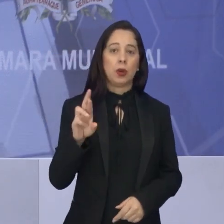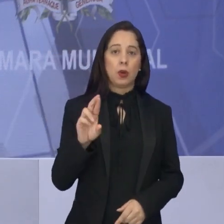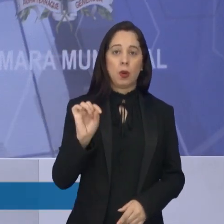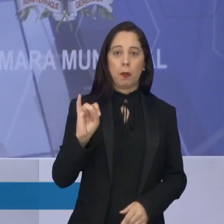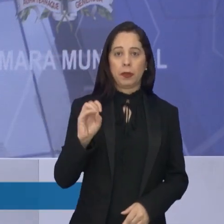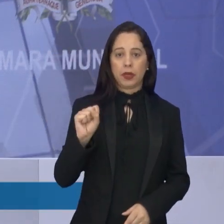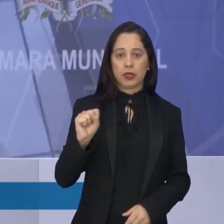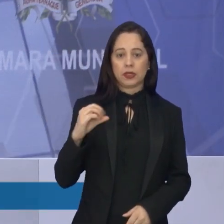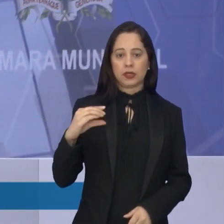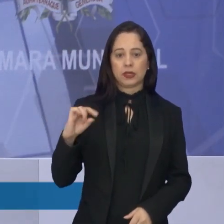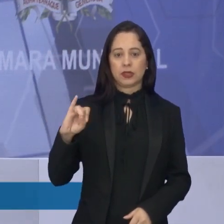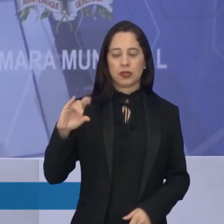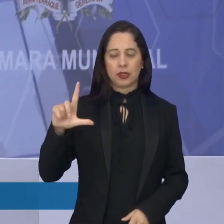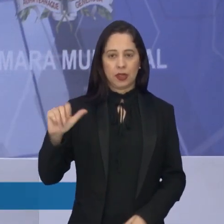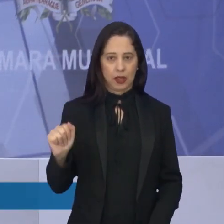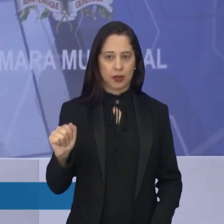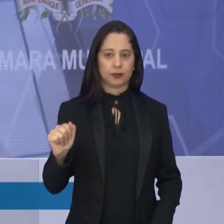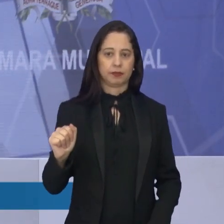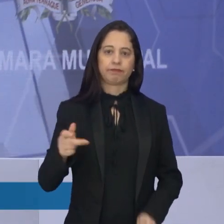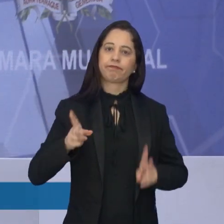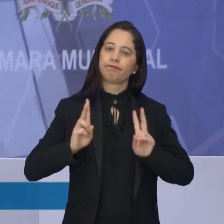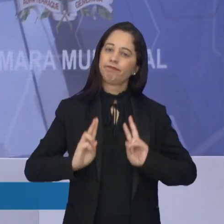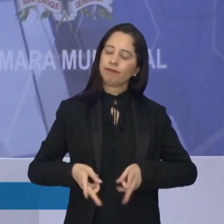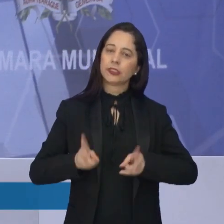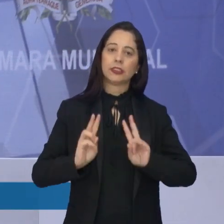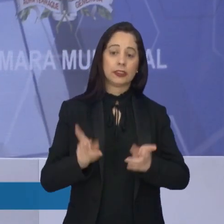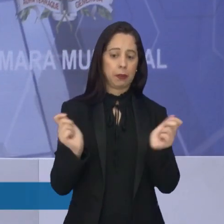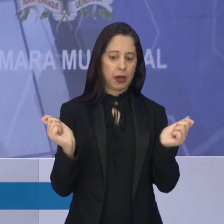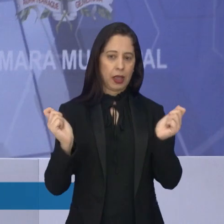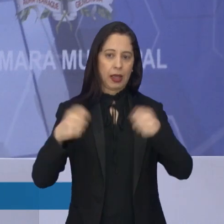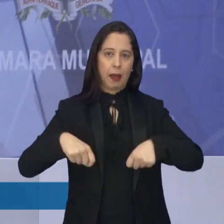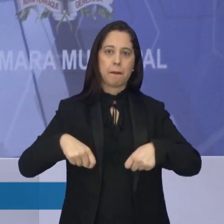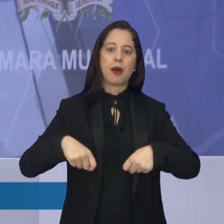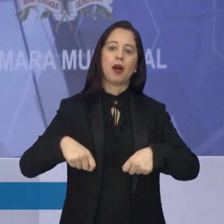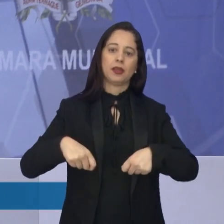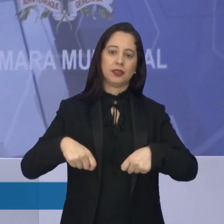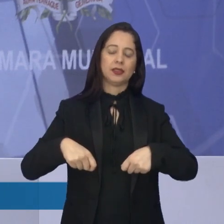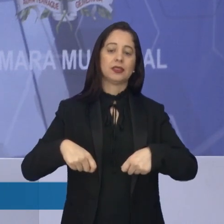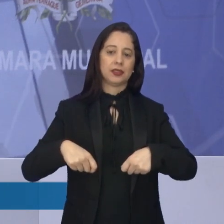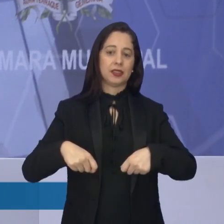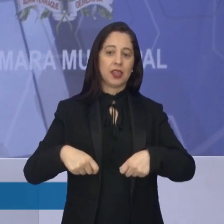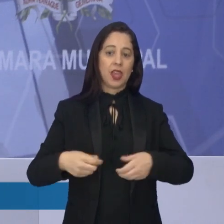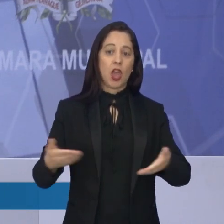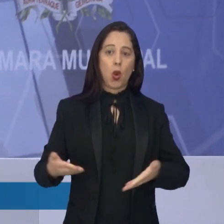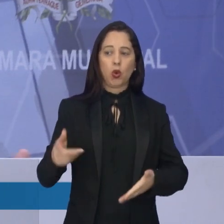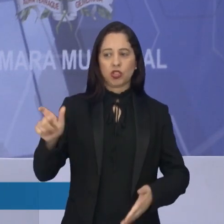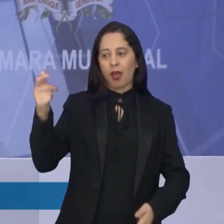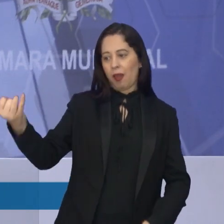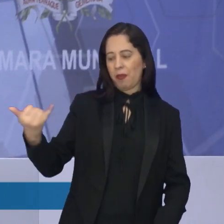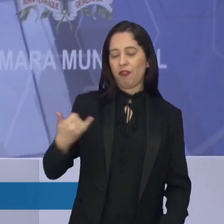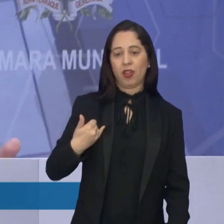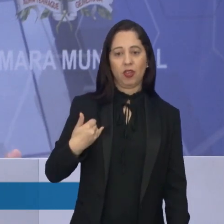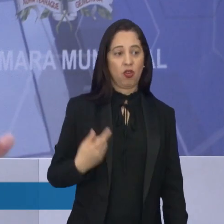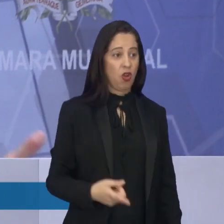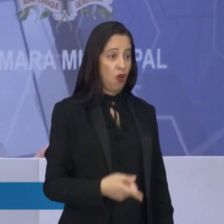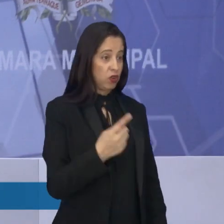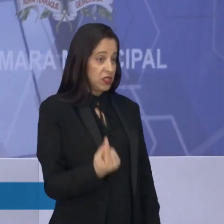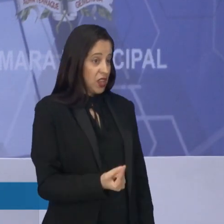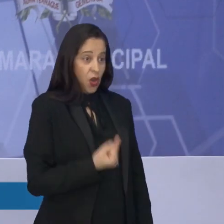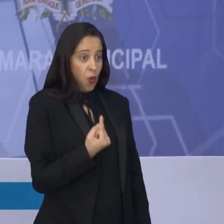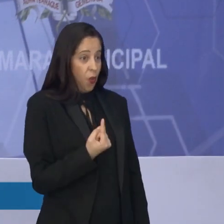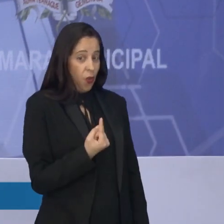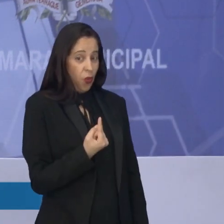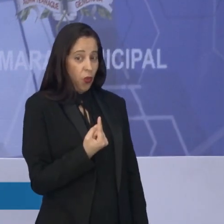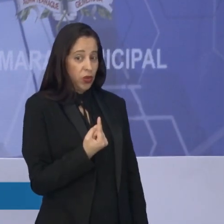que, como sempre, tem uma enorme capacidade de me convencer, e hoje à tarde ela me disse, você não vai ser o único lá